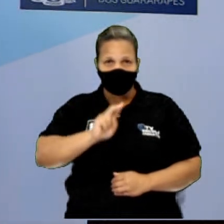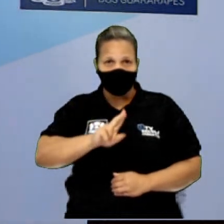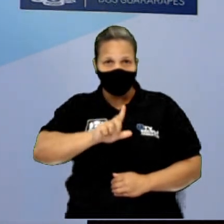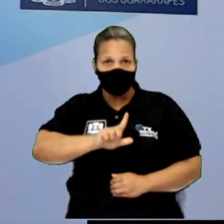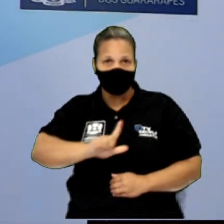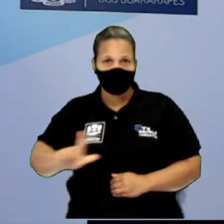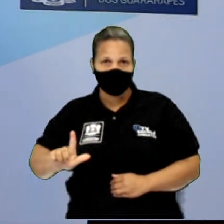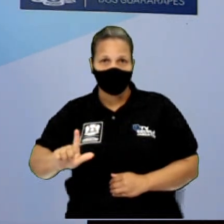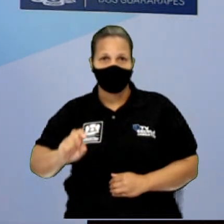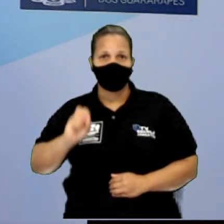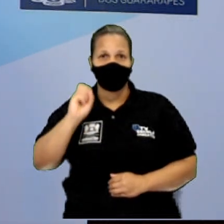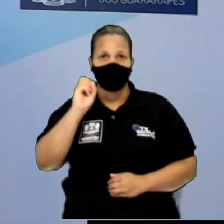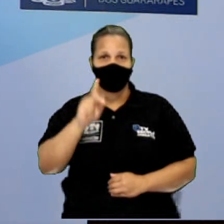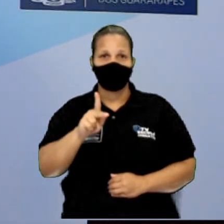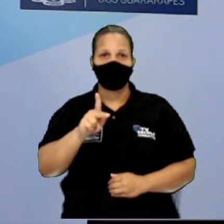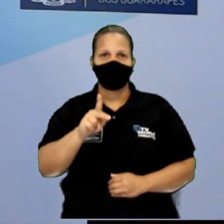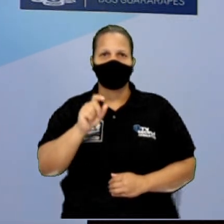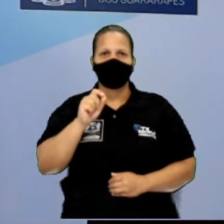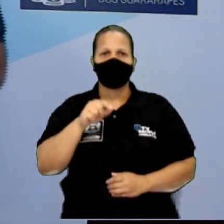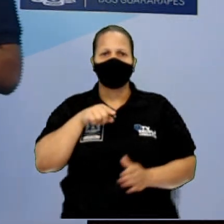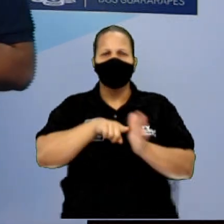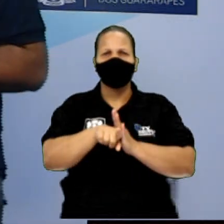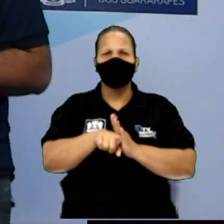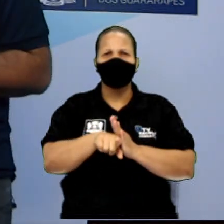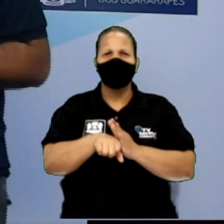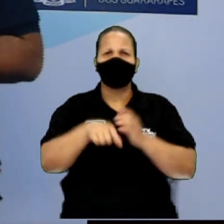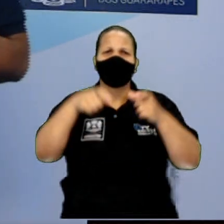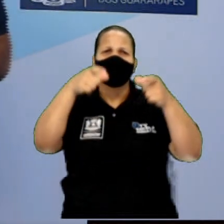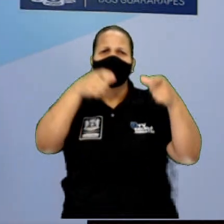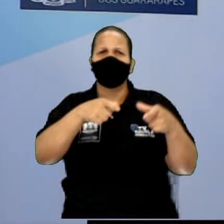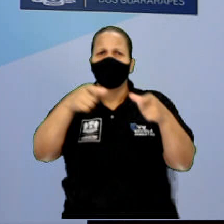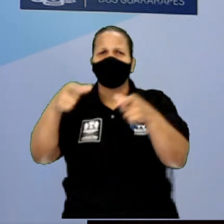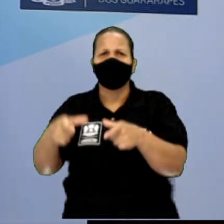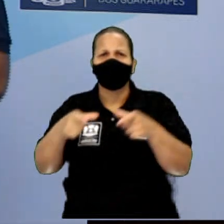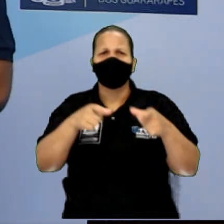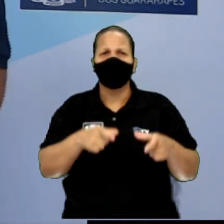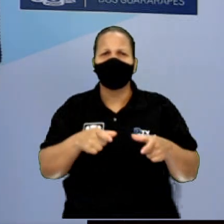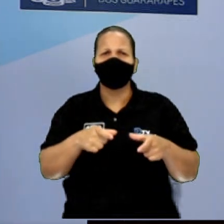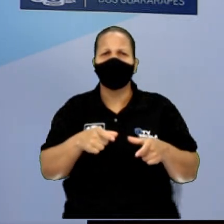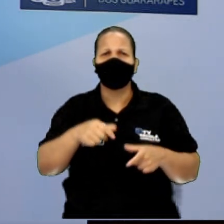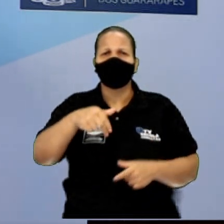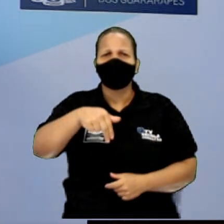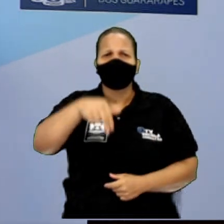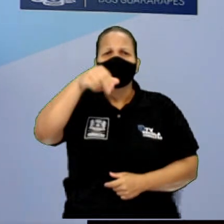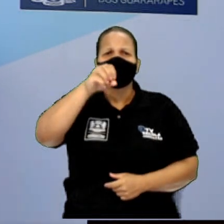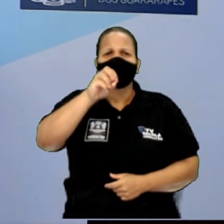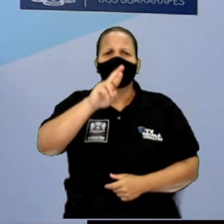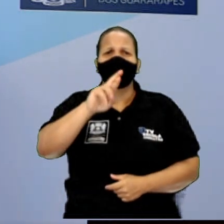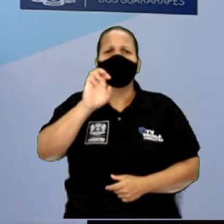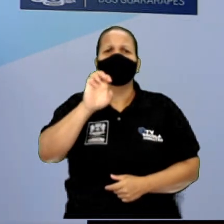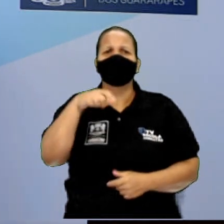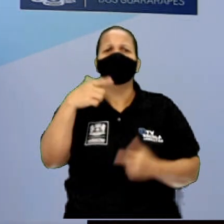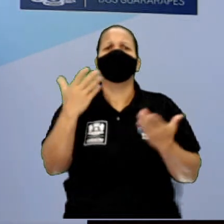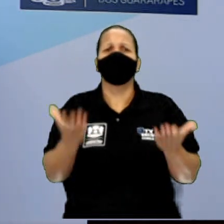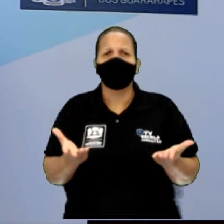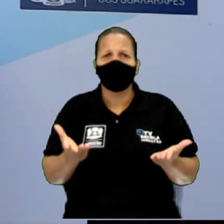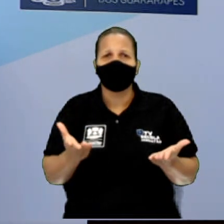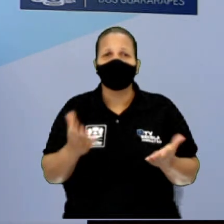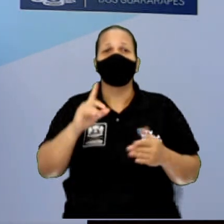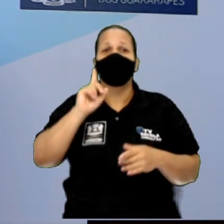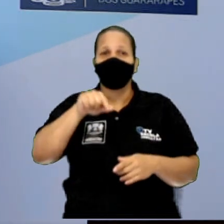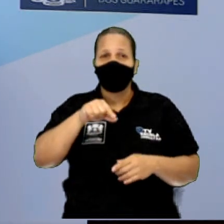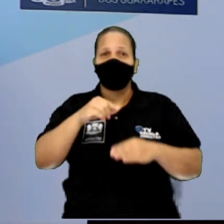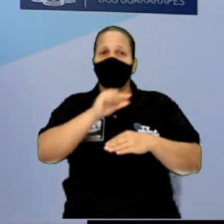assim, localiza o ponto no hemisfério norte, eu estou falando da parte de cima acima